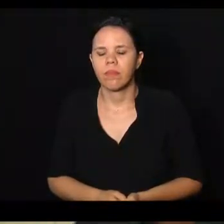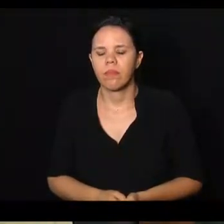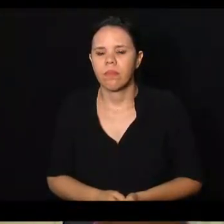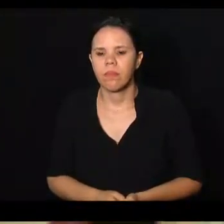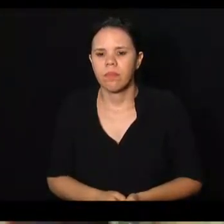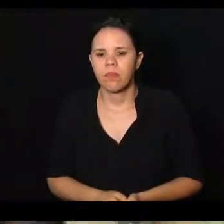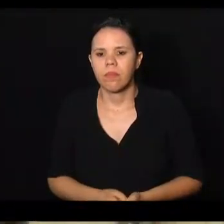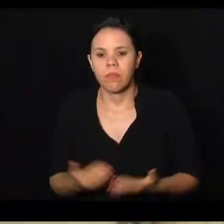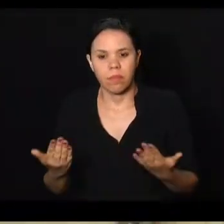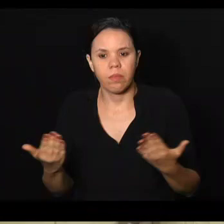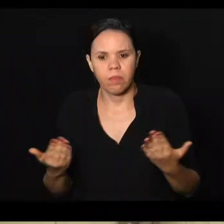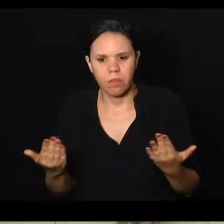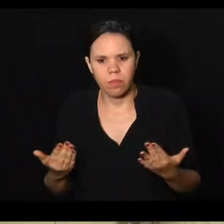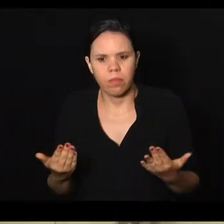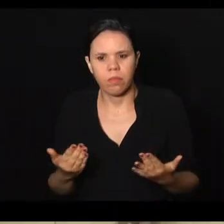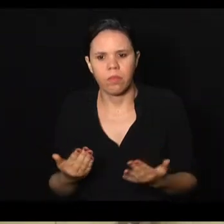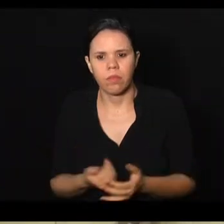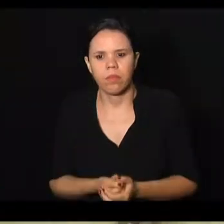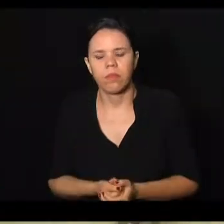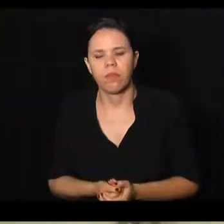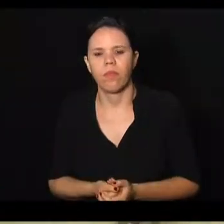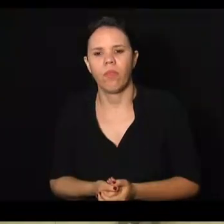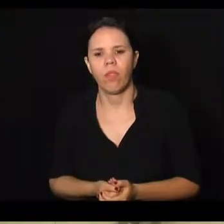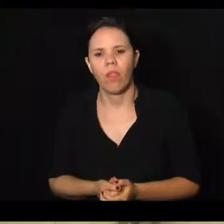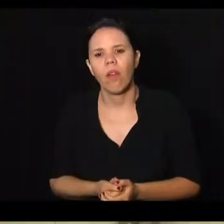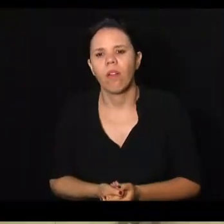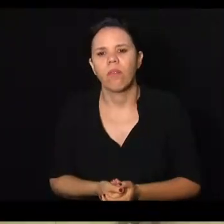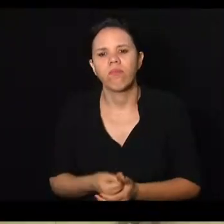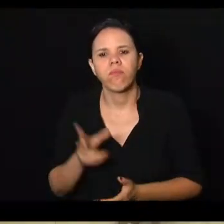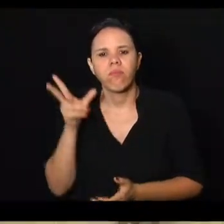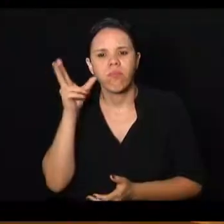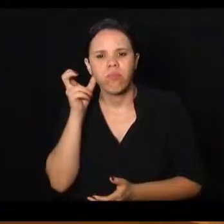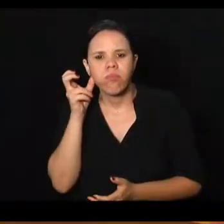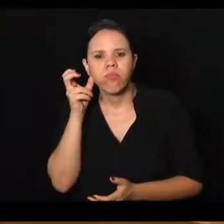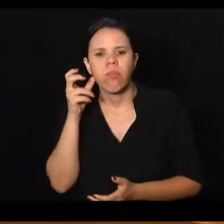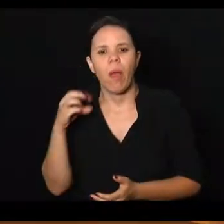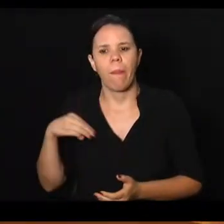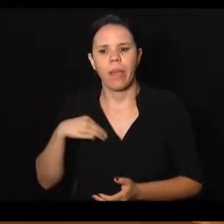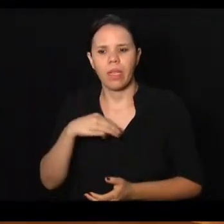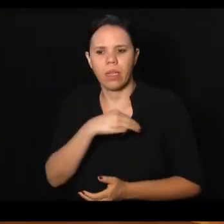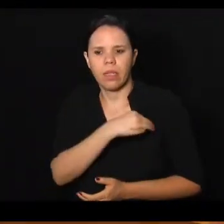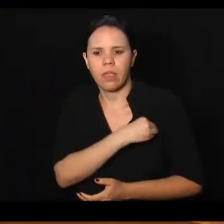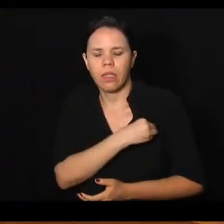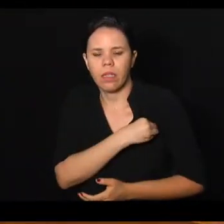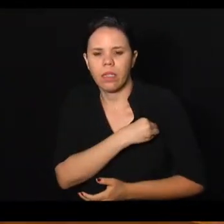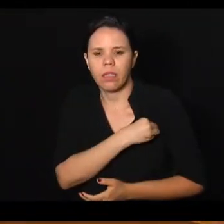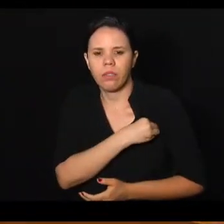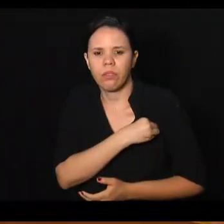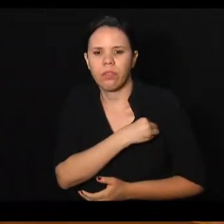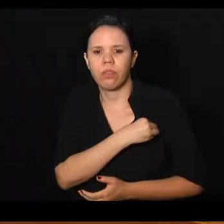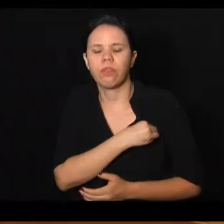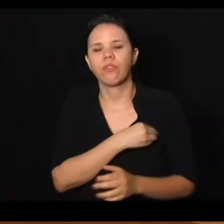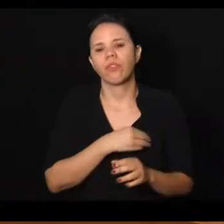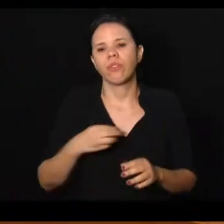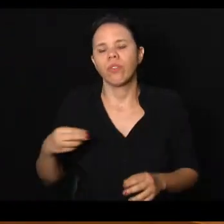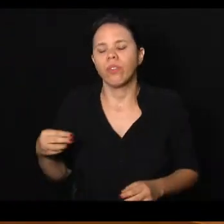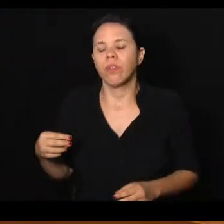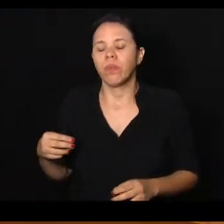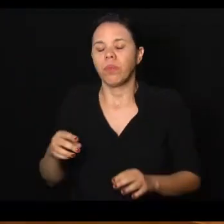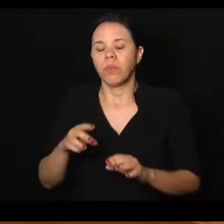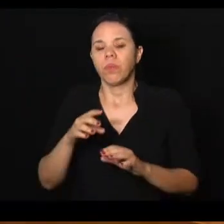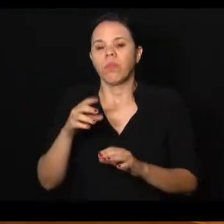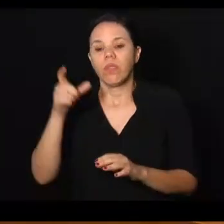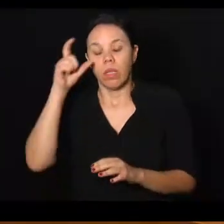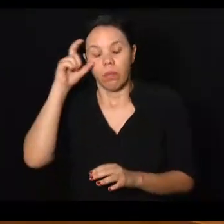Nesse momento, então, viremos a nossa ministra da Mulher, da Família e dos Direitos Humanos, Damares